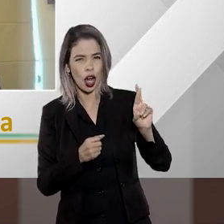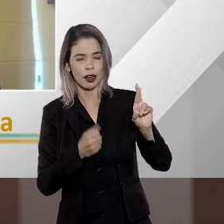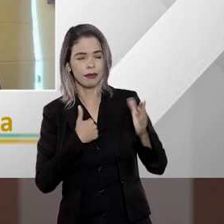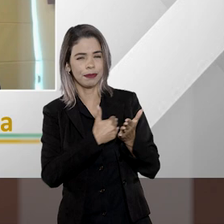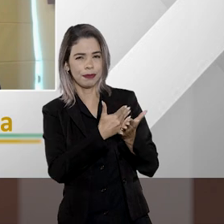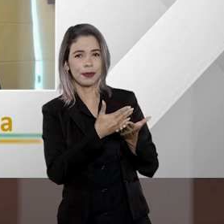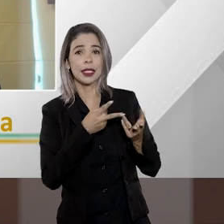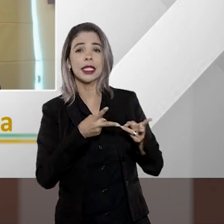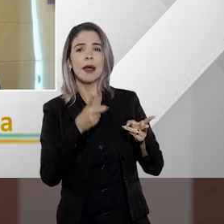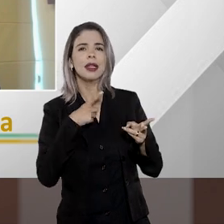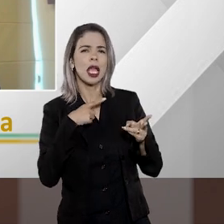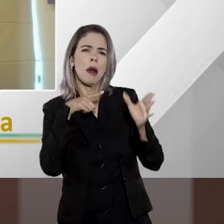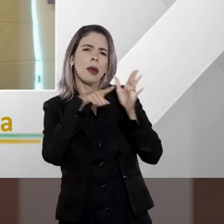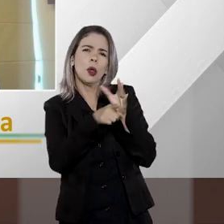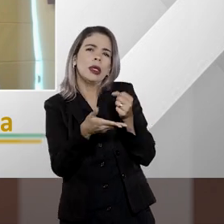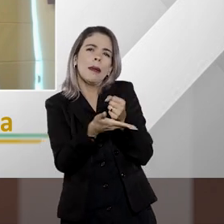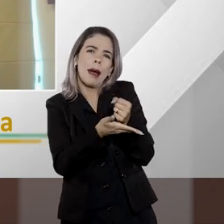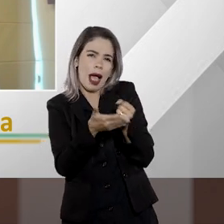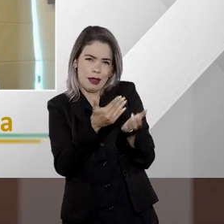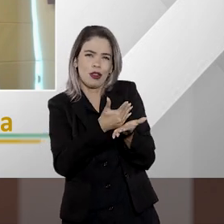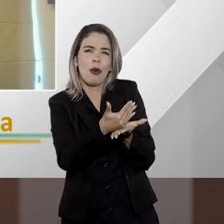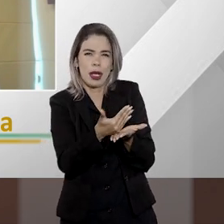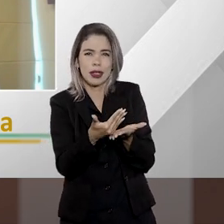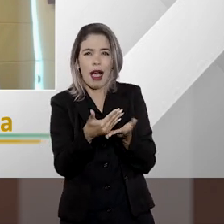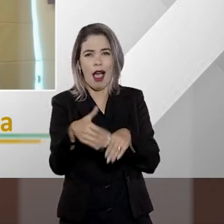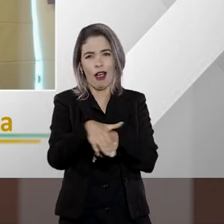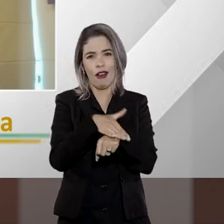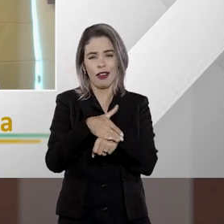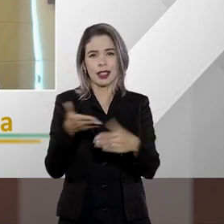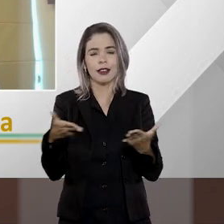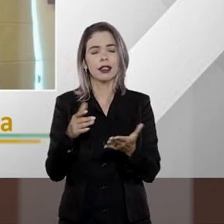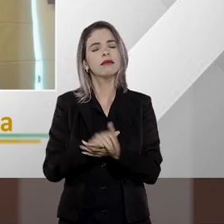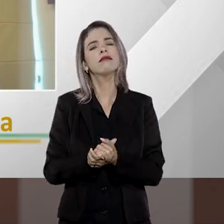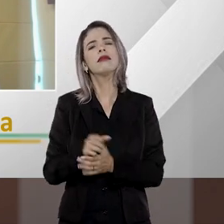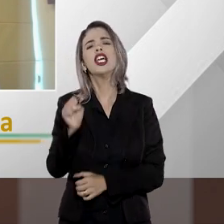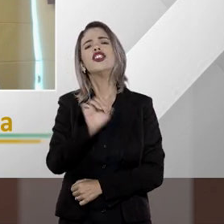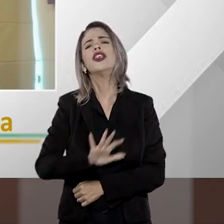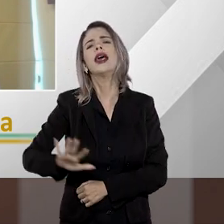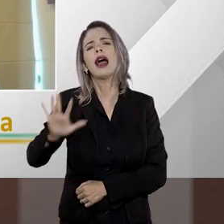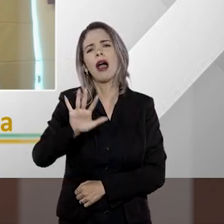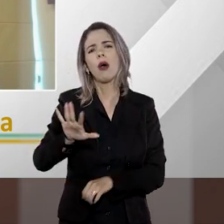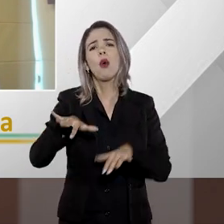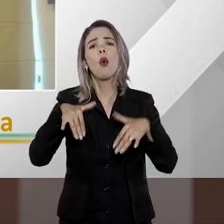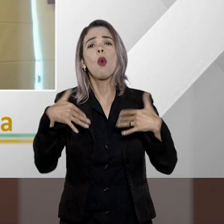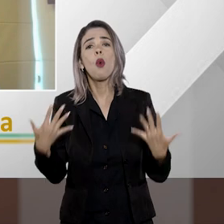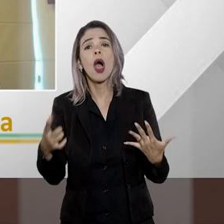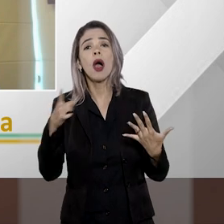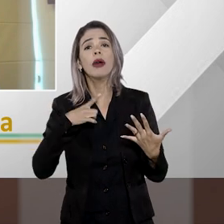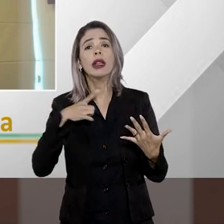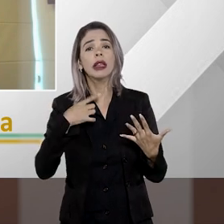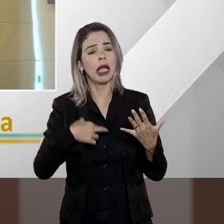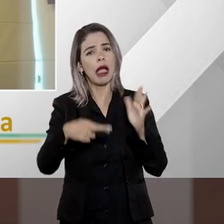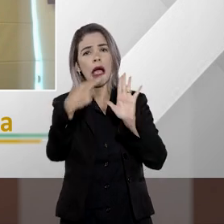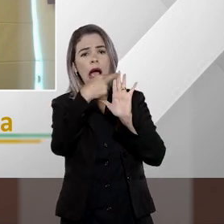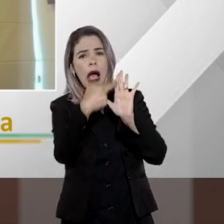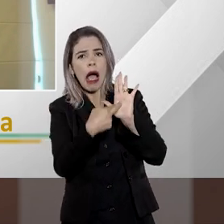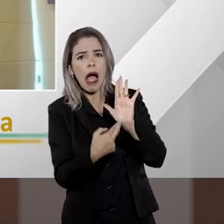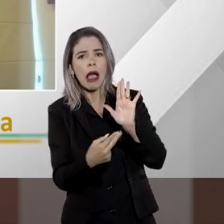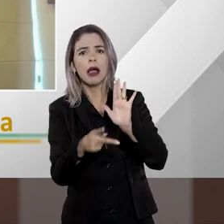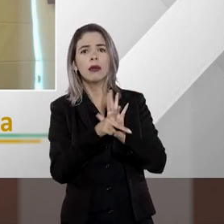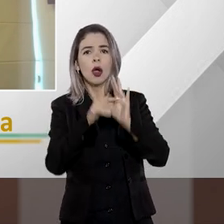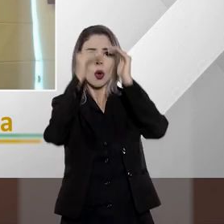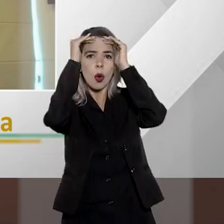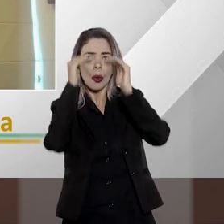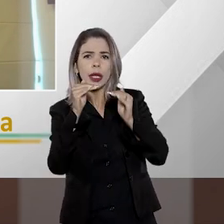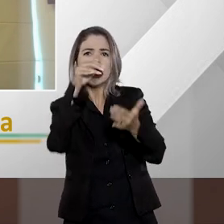né, começo com uma pergunta mais basilar o nosso programa. Em linhas gerais, professor Vitor, quais são os regimes de cumprimento